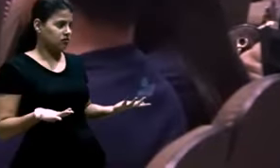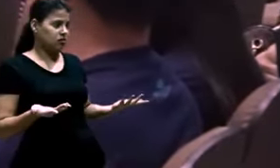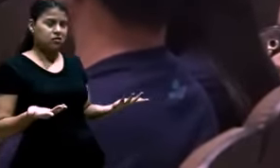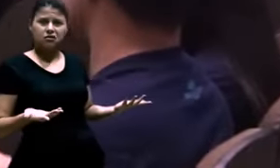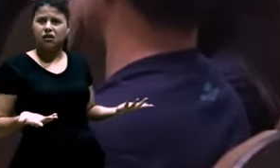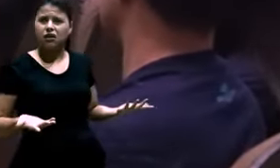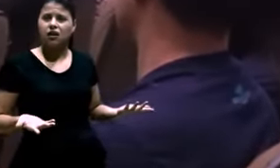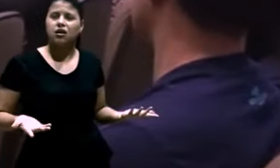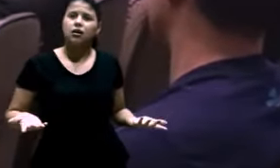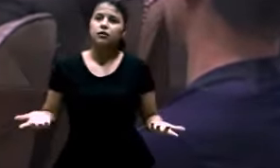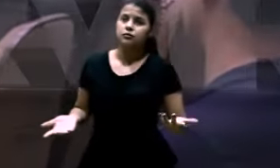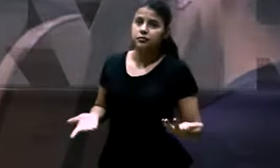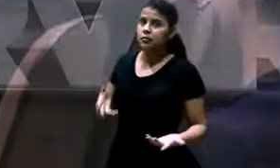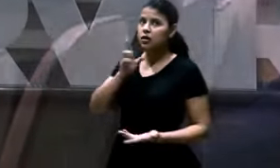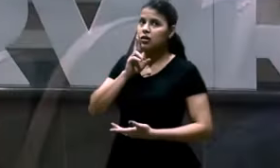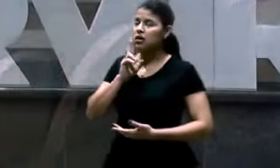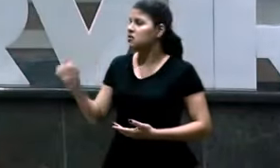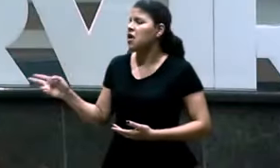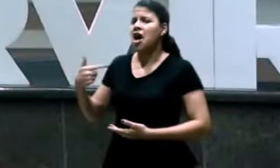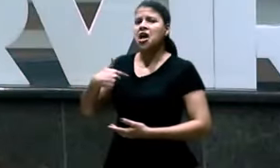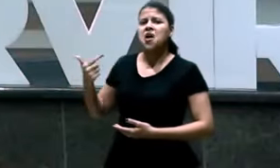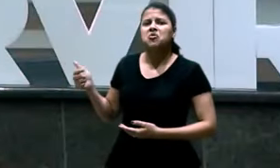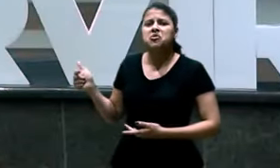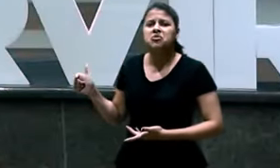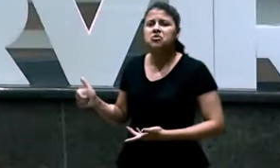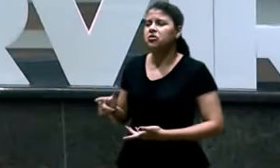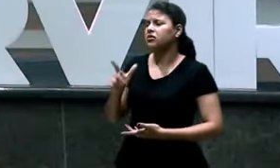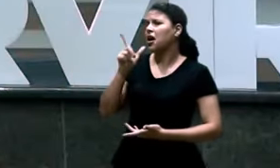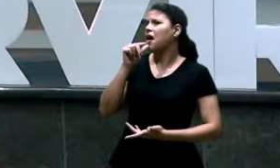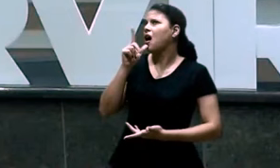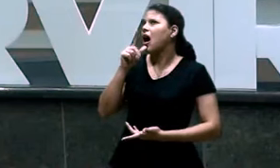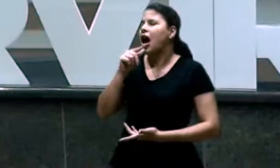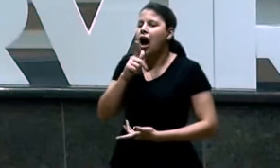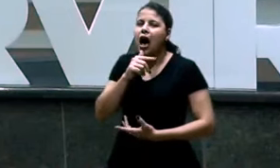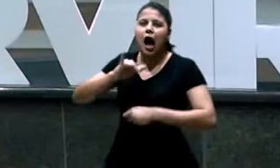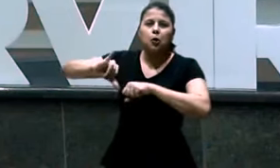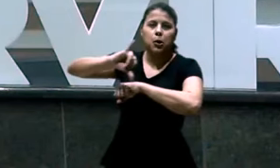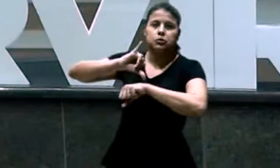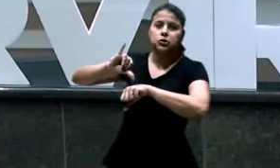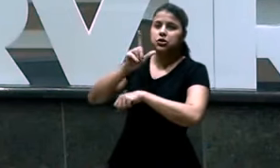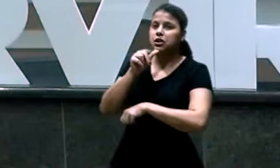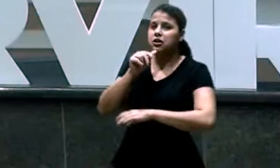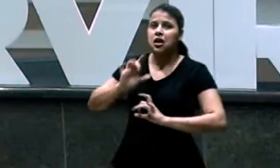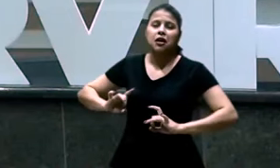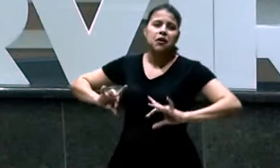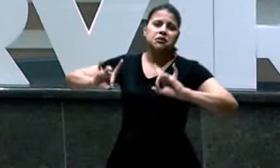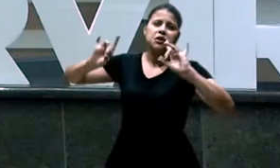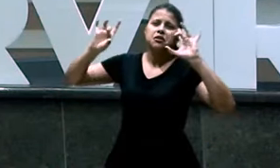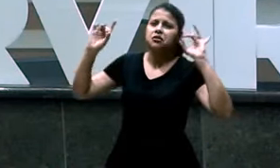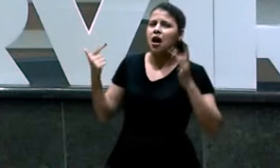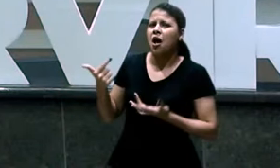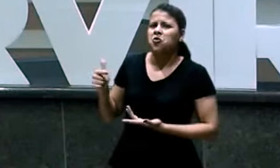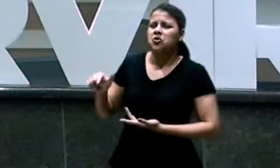batizada. Eu não tenho rosa ungida. Não tenho travesseiro ungido. Não tenho queixada de jumenta. Não